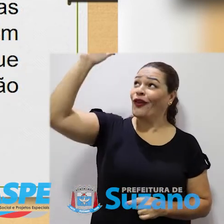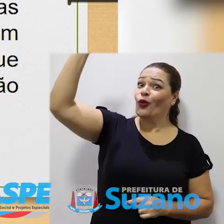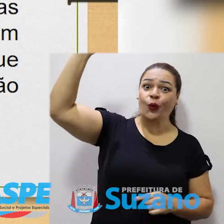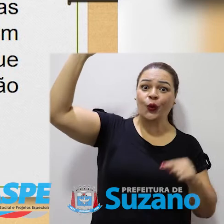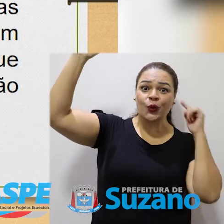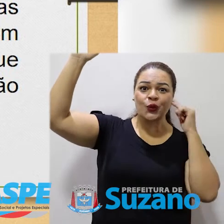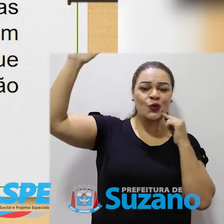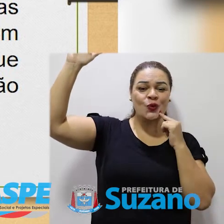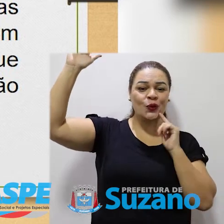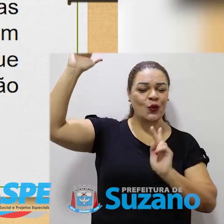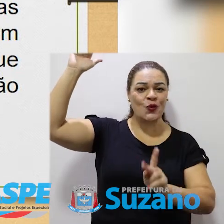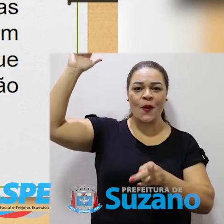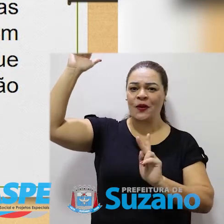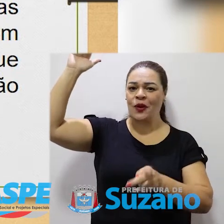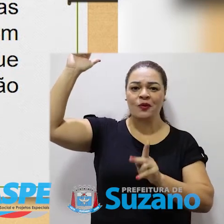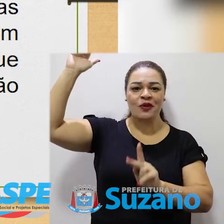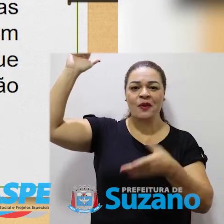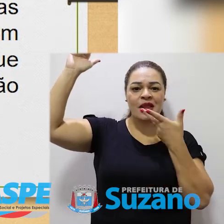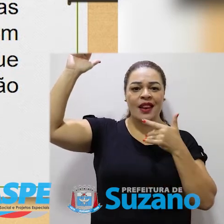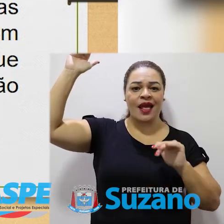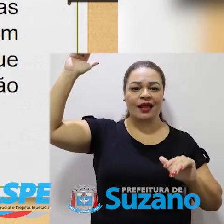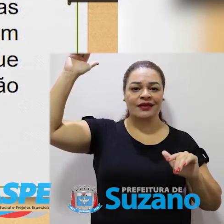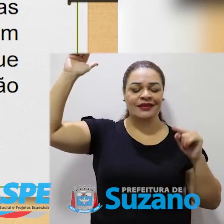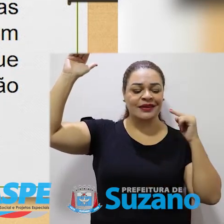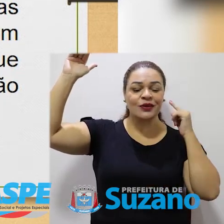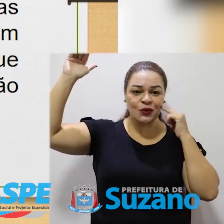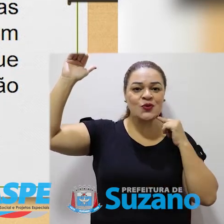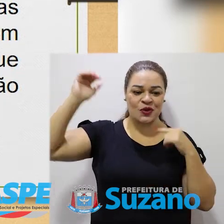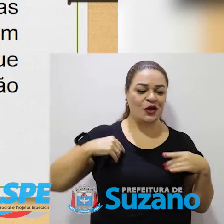visto crianças surdas. Portanto, aquilo que eu achava